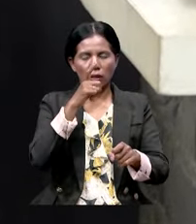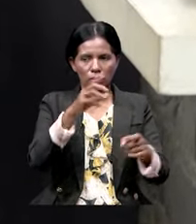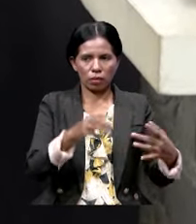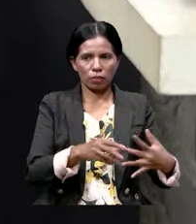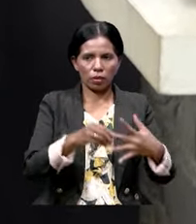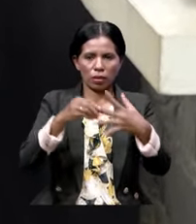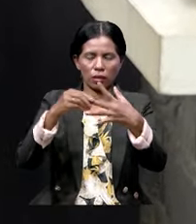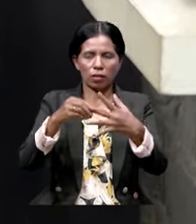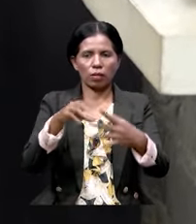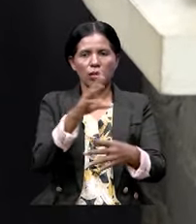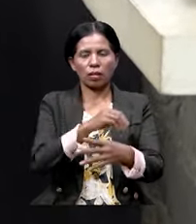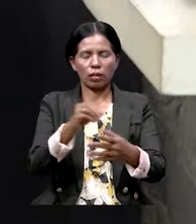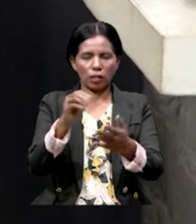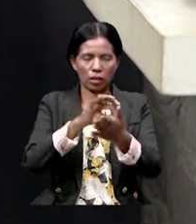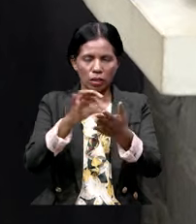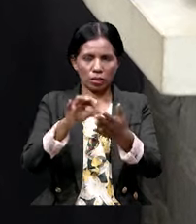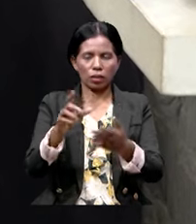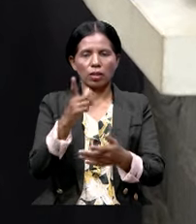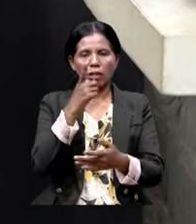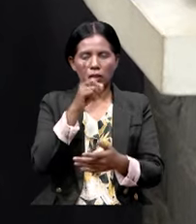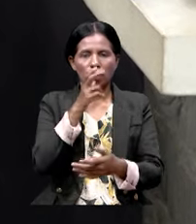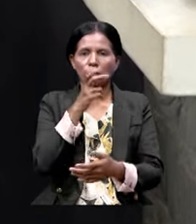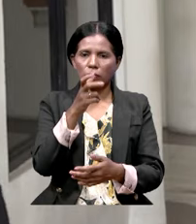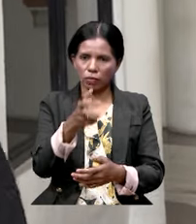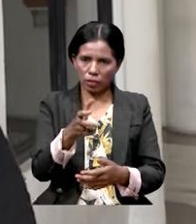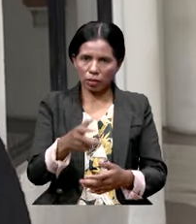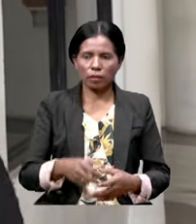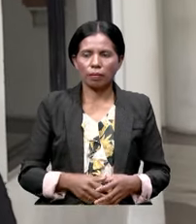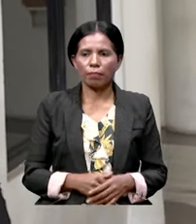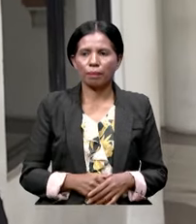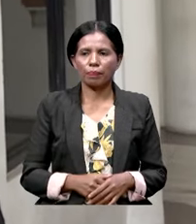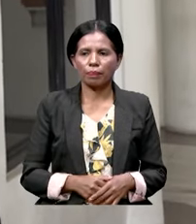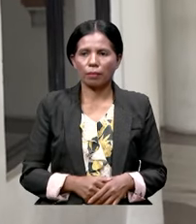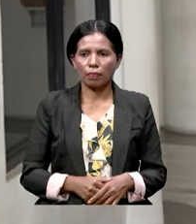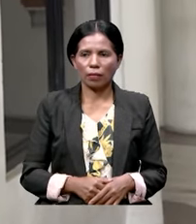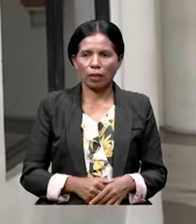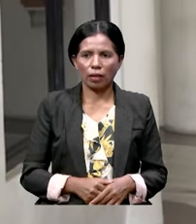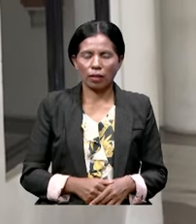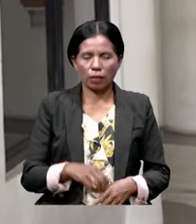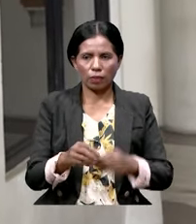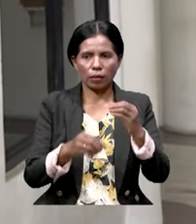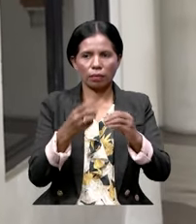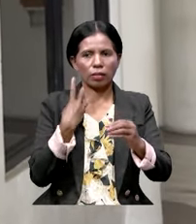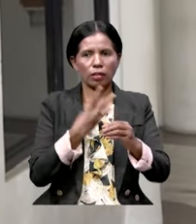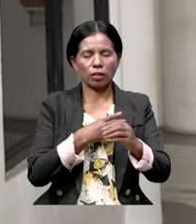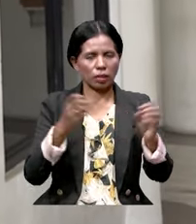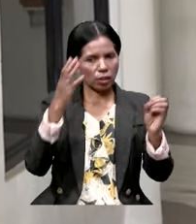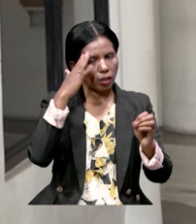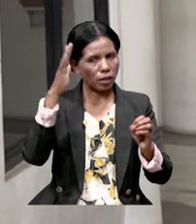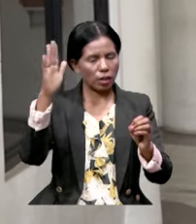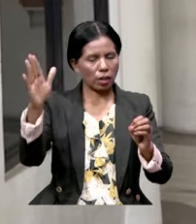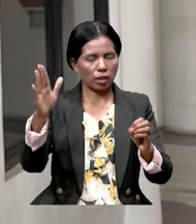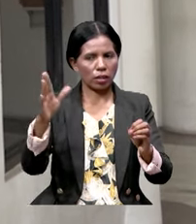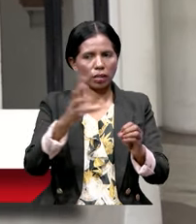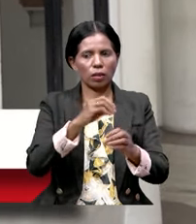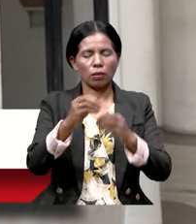no conceito barak hakere ho li em português. No principio, kata seita la domina